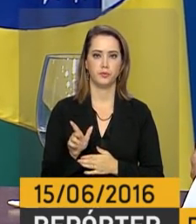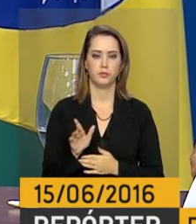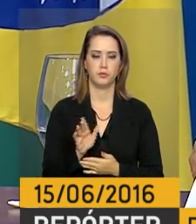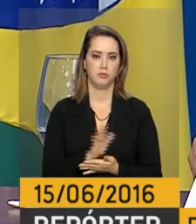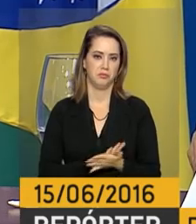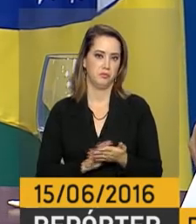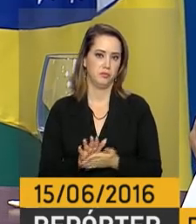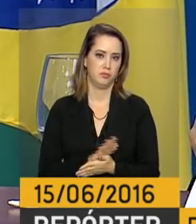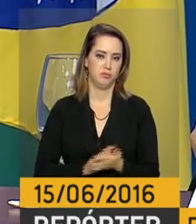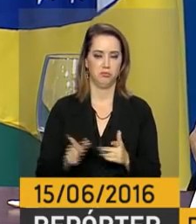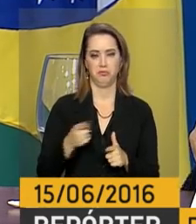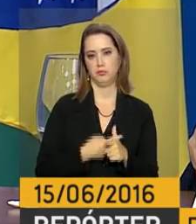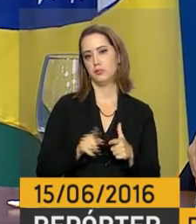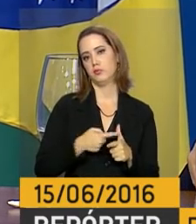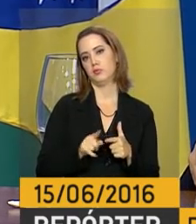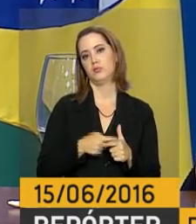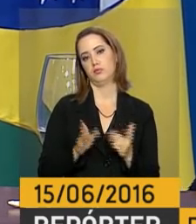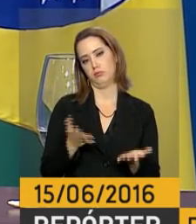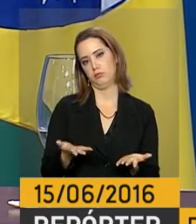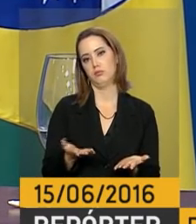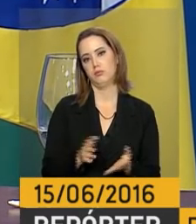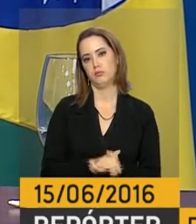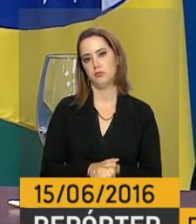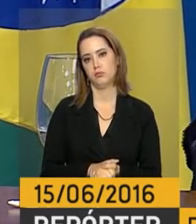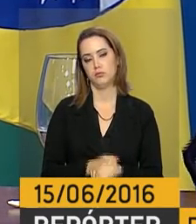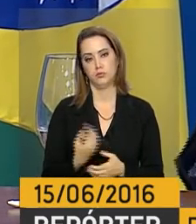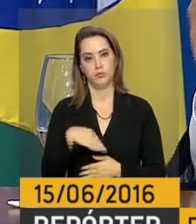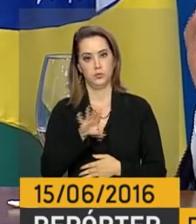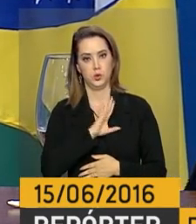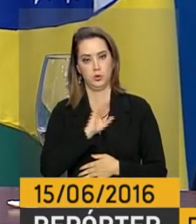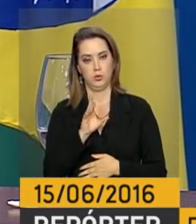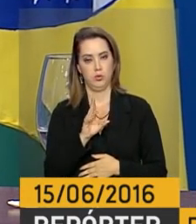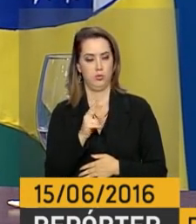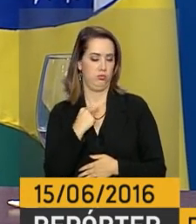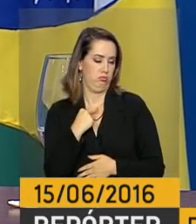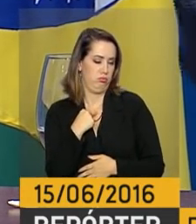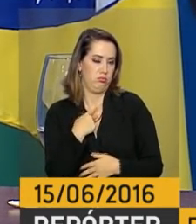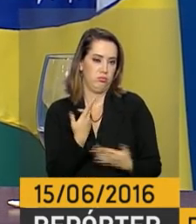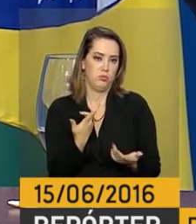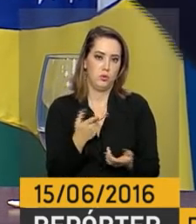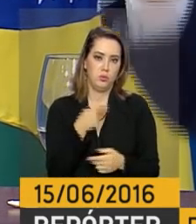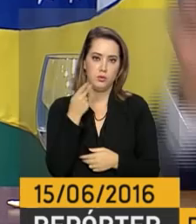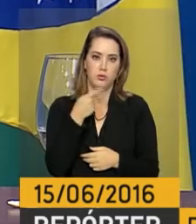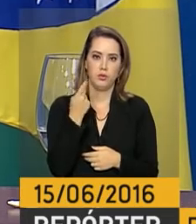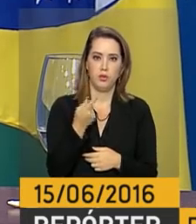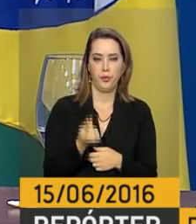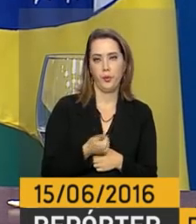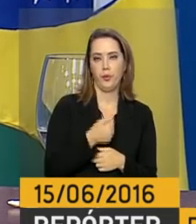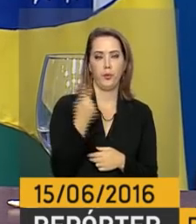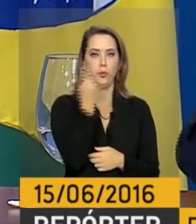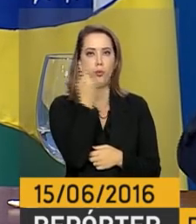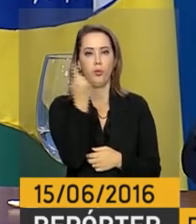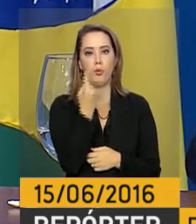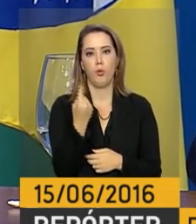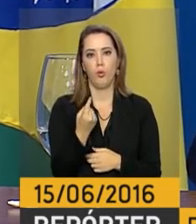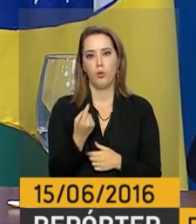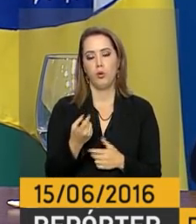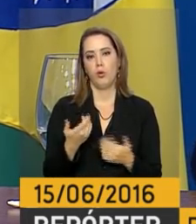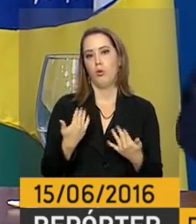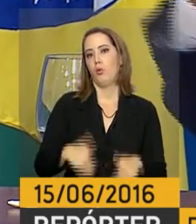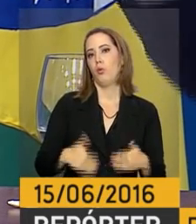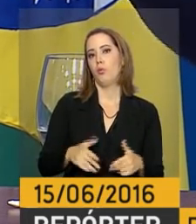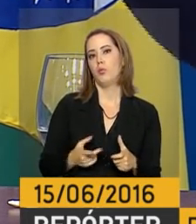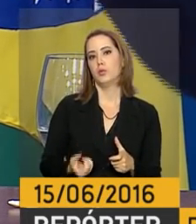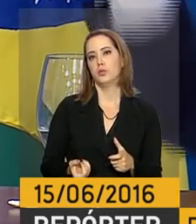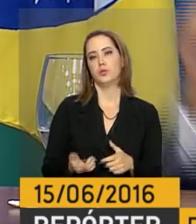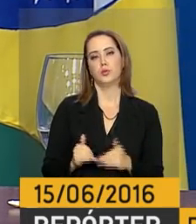eh problemas em relação a isso, não é? Nó, nós podemos sempre imaginar que uma despesa vai crescer ou vai se